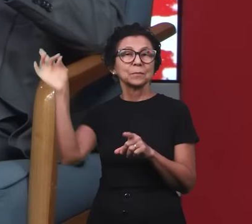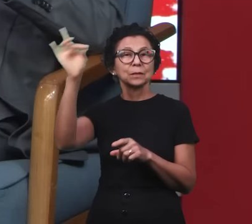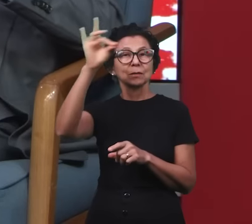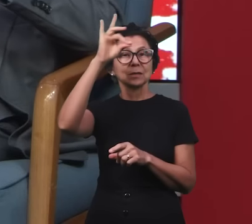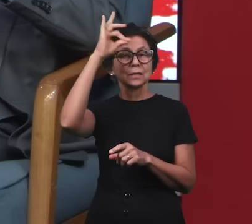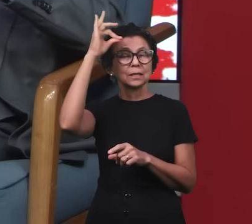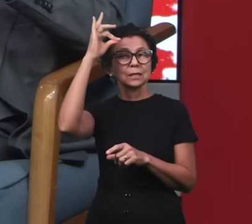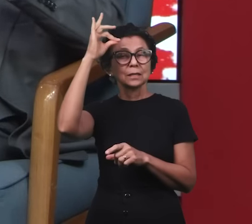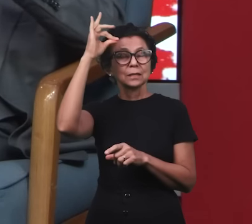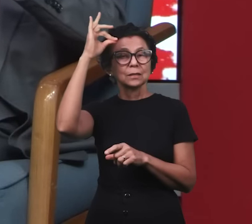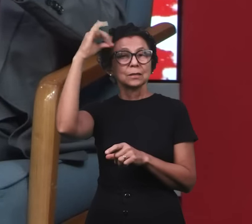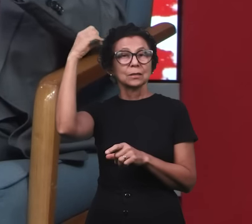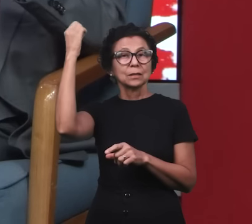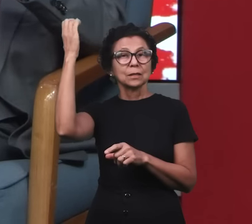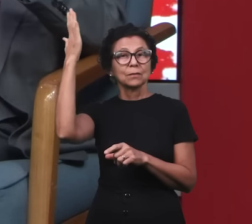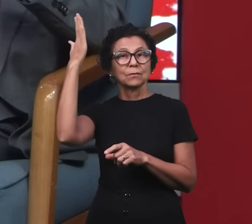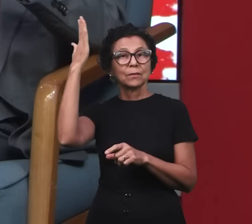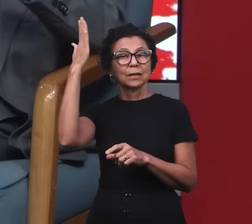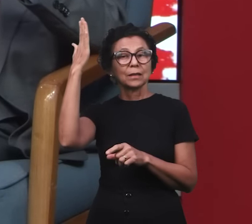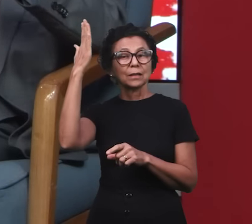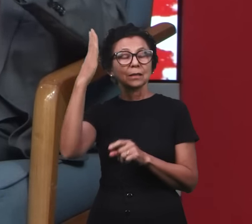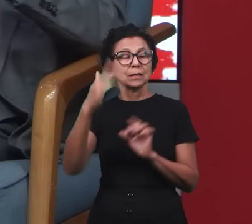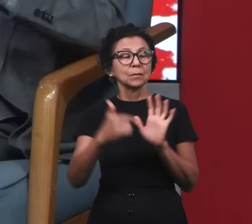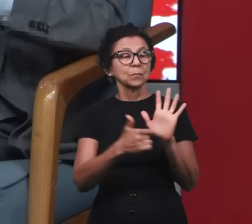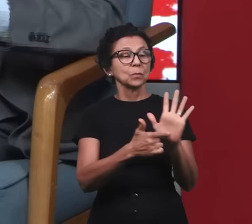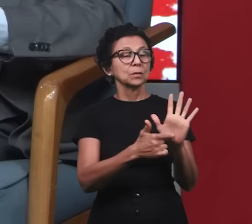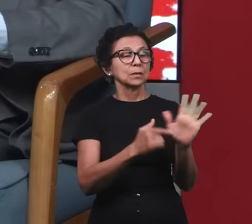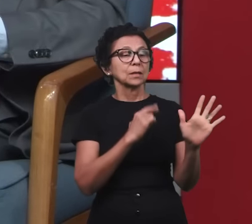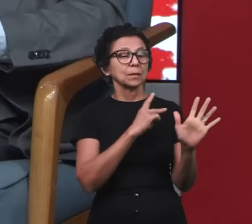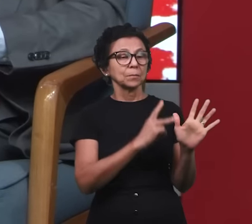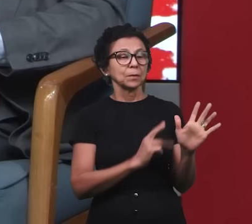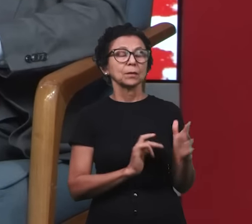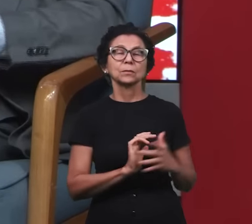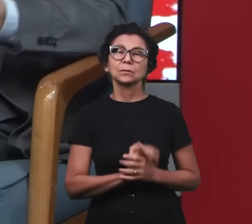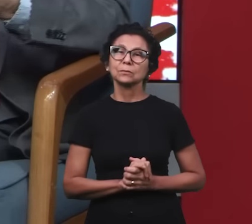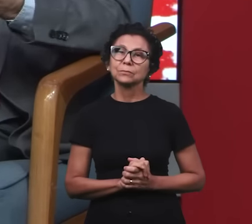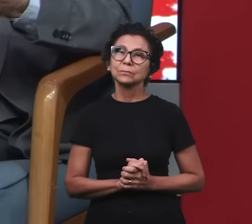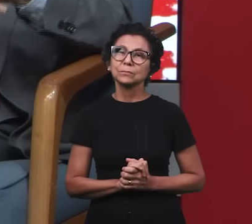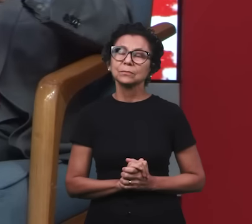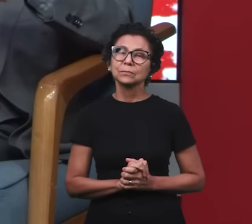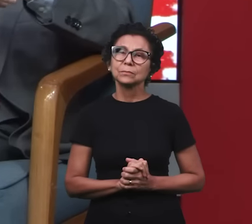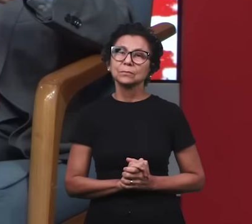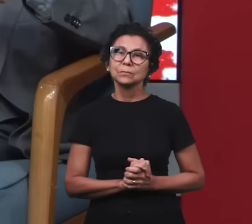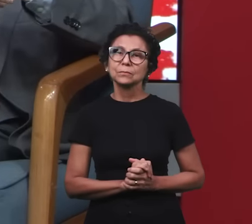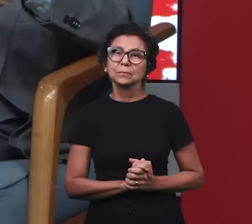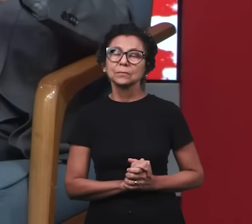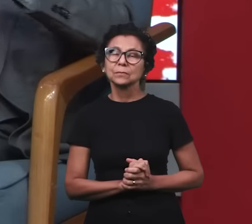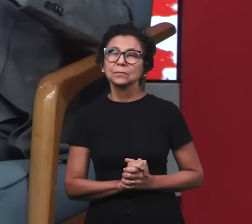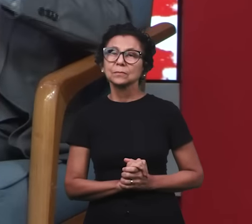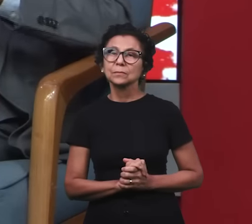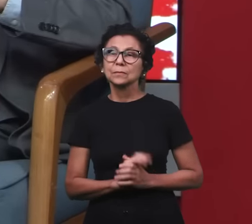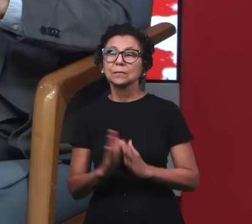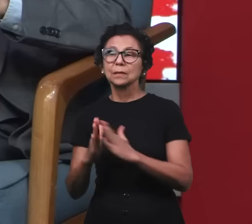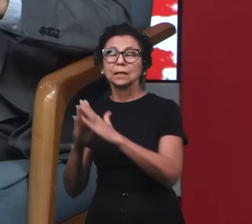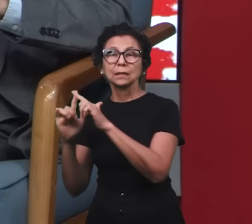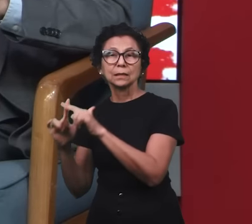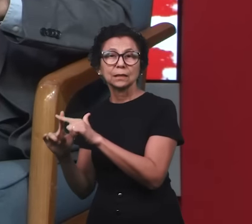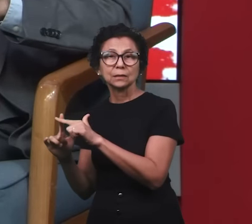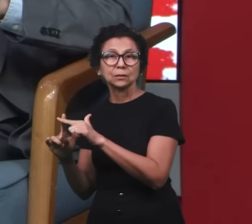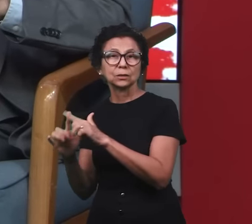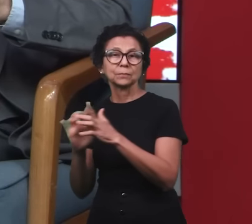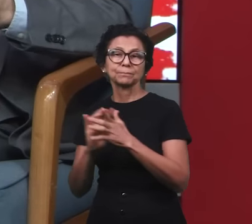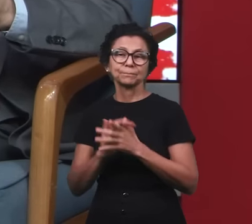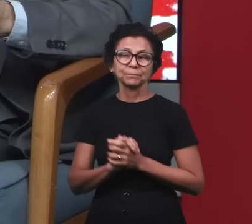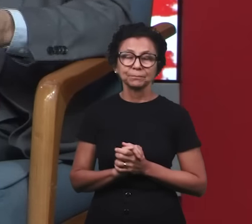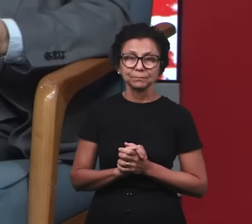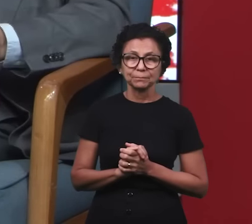a ele o que era a igreja, o que era o funcionamento da igreja.